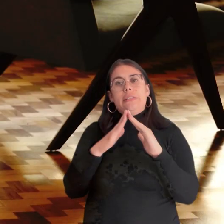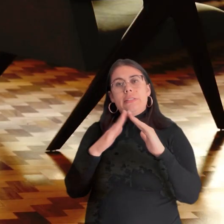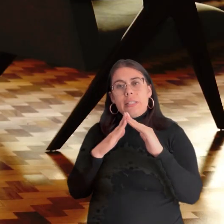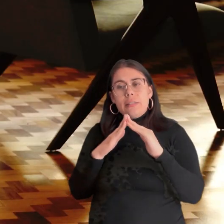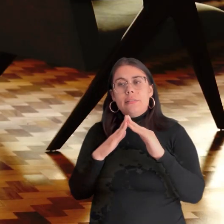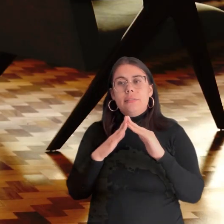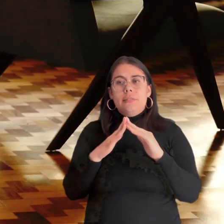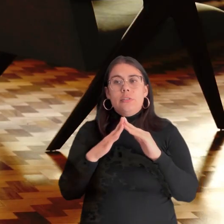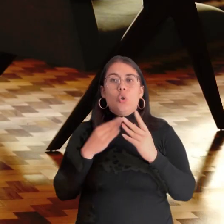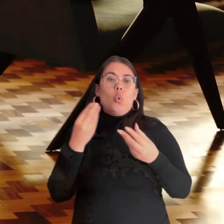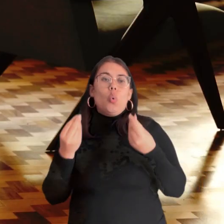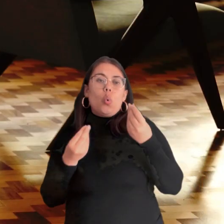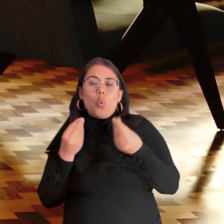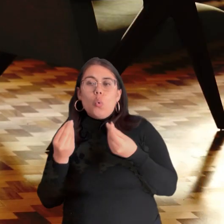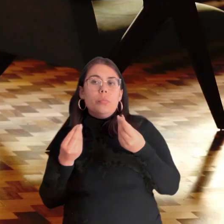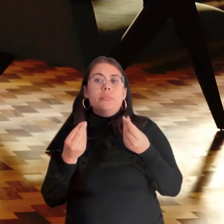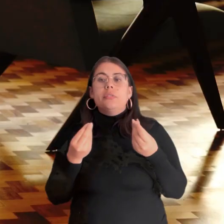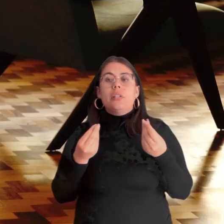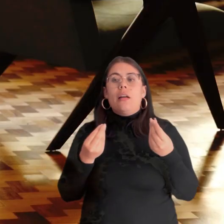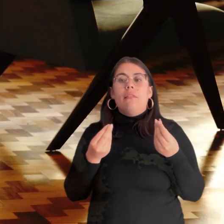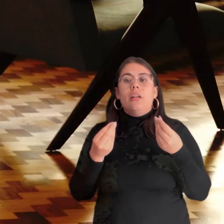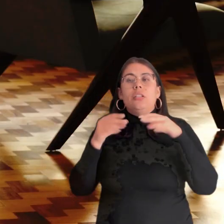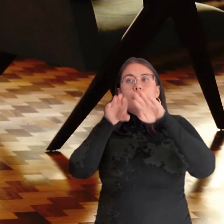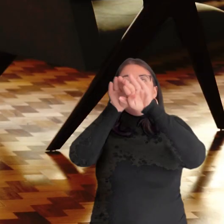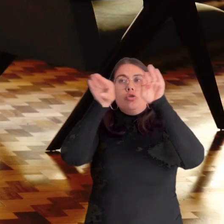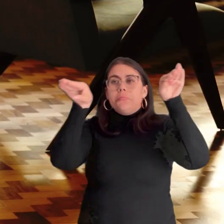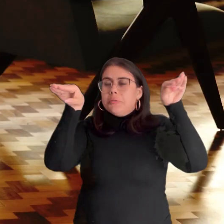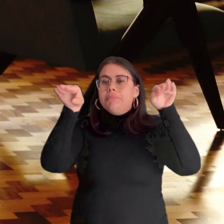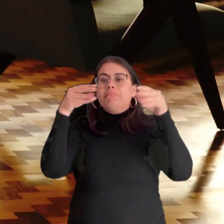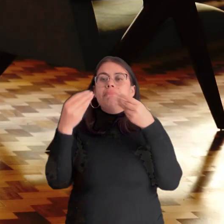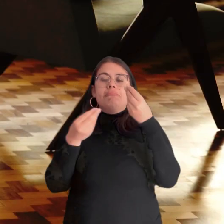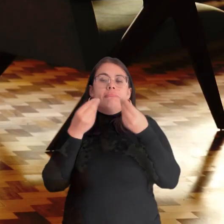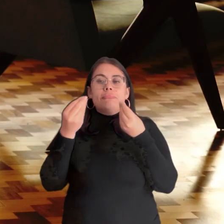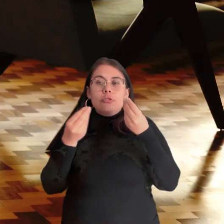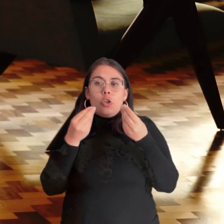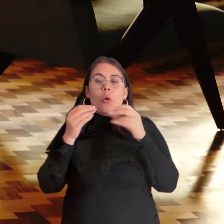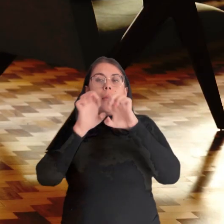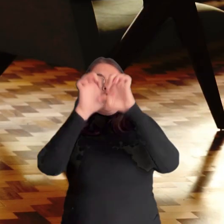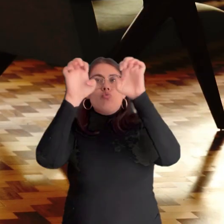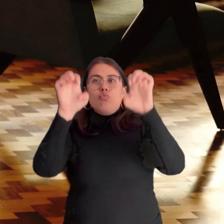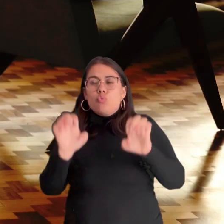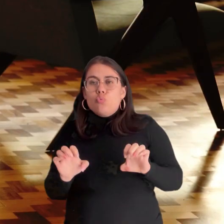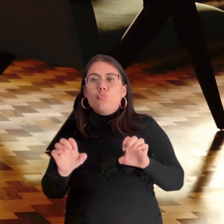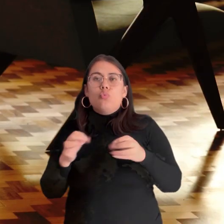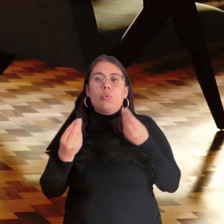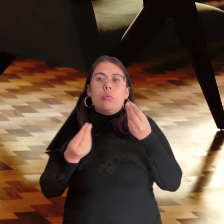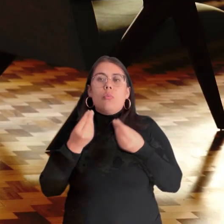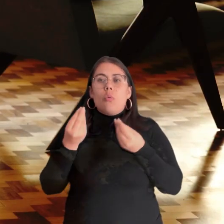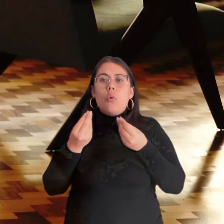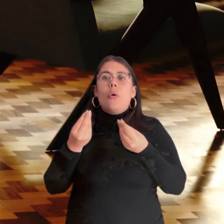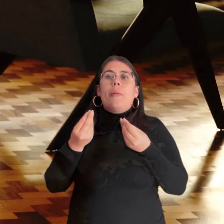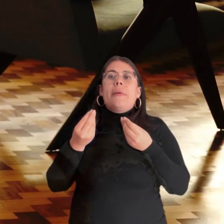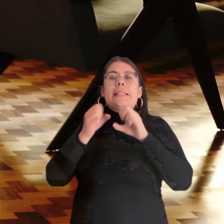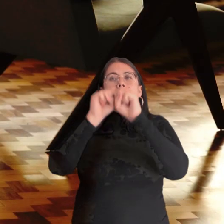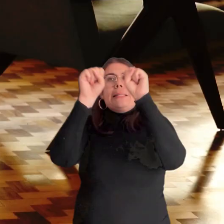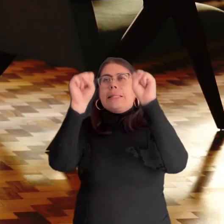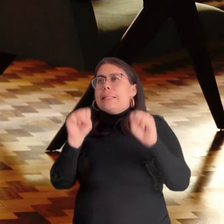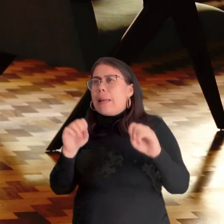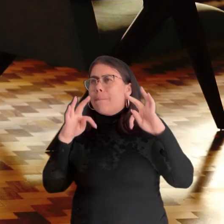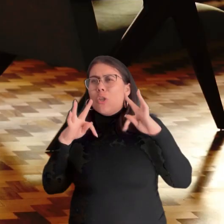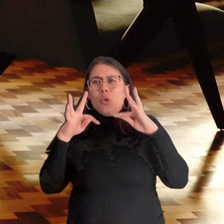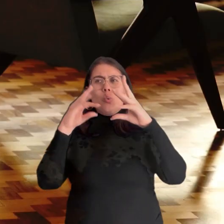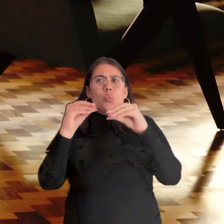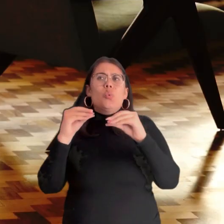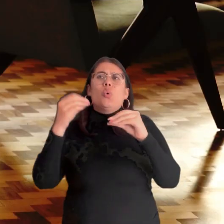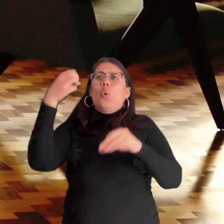estava a infraestrutura, instalações, sistemas, iluminação elétrica,